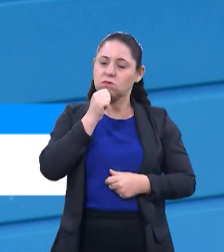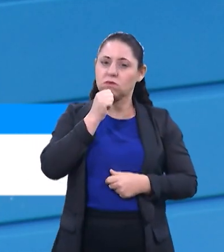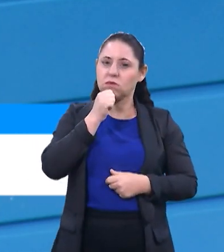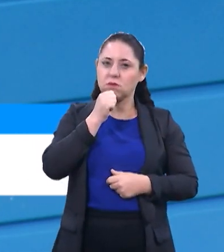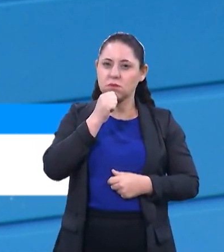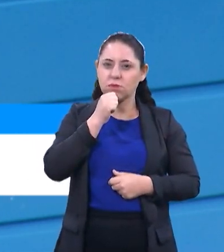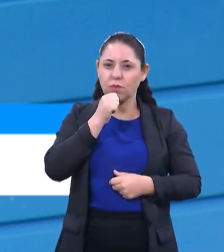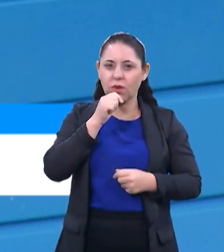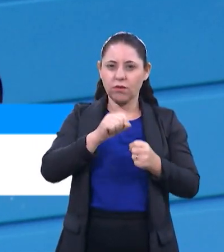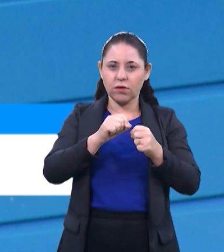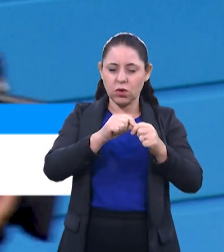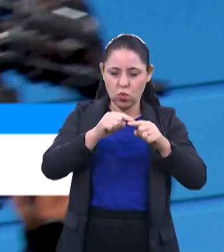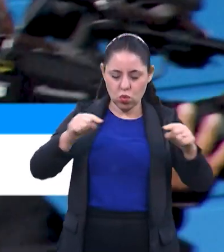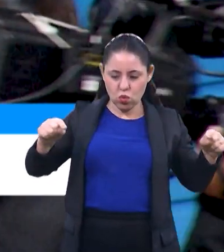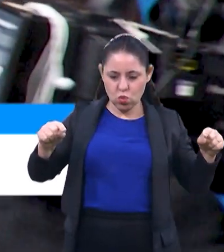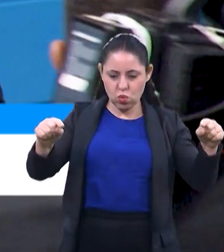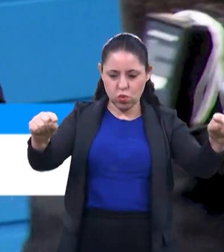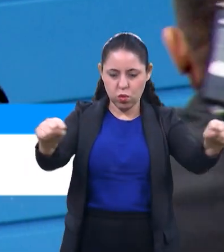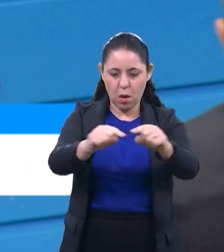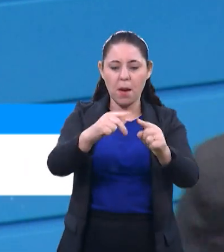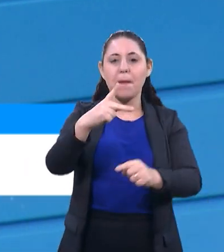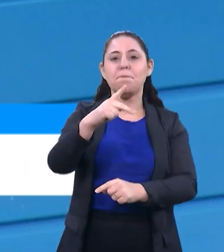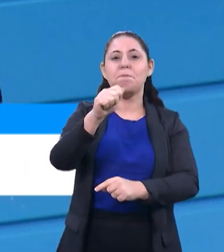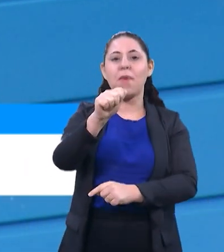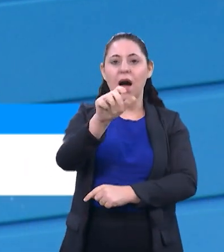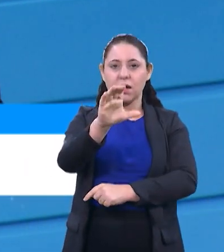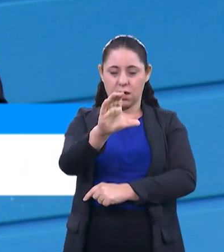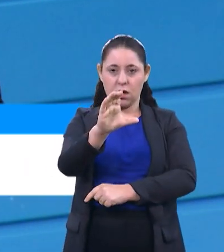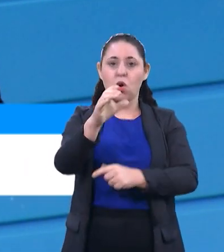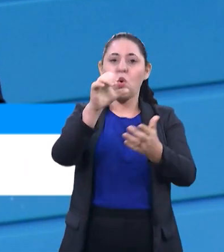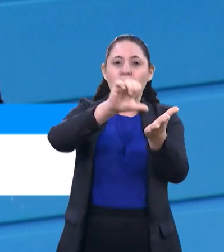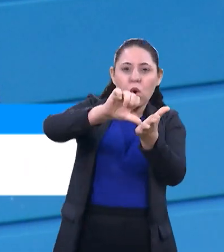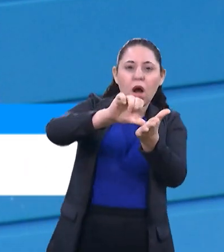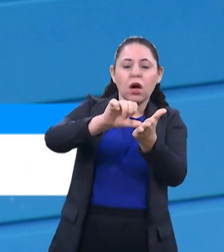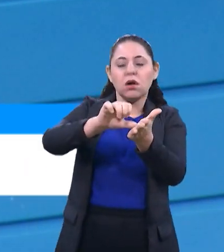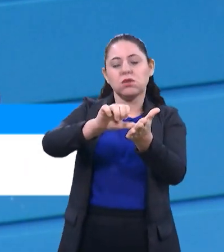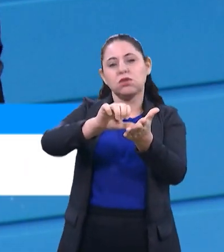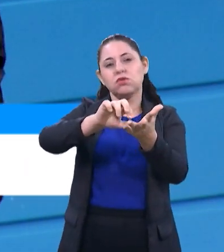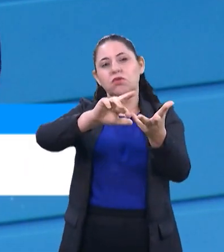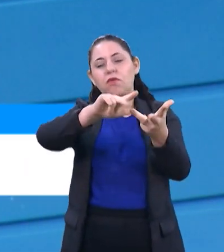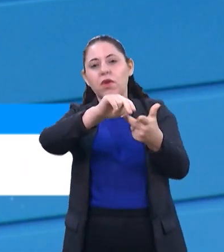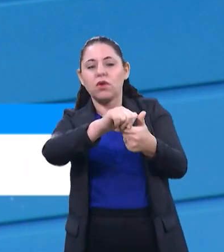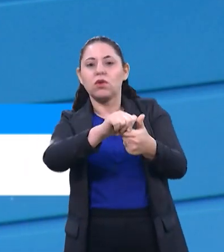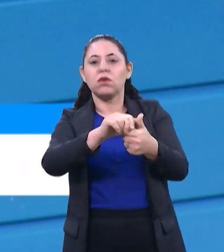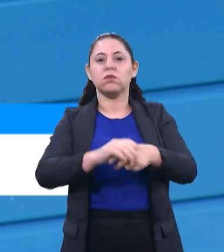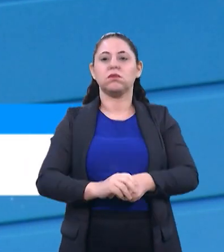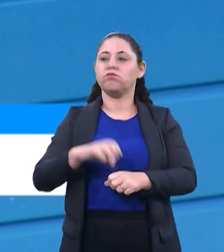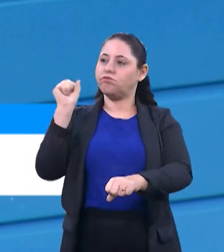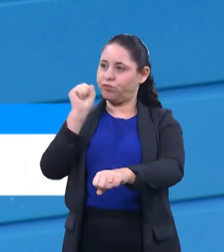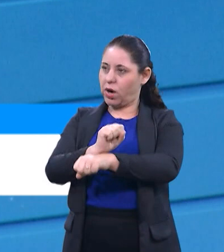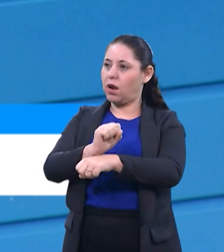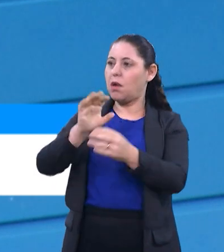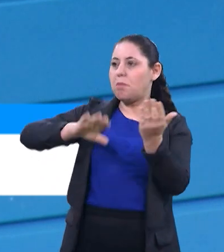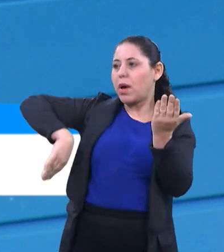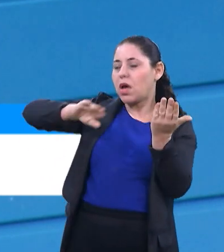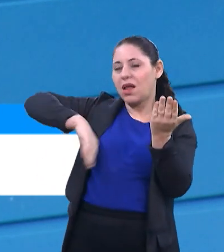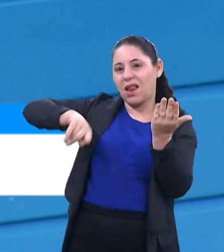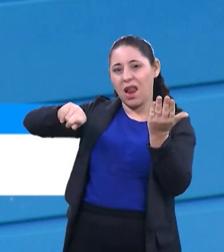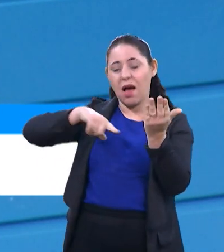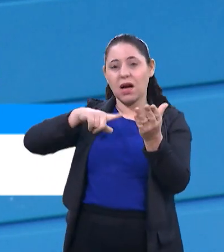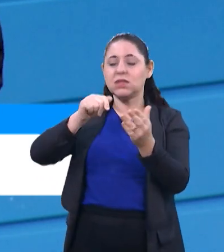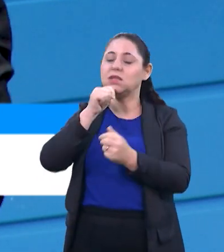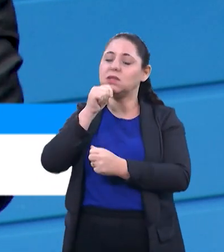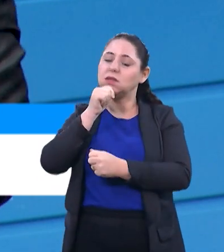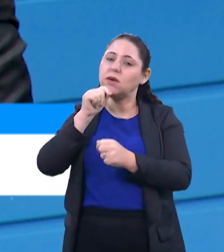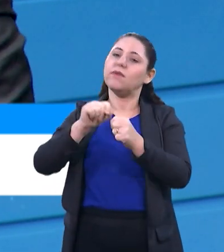Pedro Kemp, ainda vai ser instalada agora uma arena, que é através do PAC, uma arena de multiuso lá. E o único que está parado é a